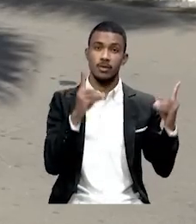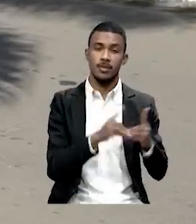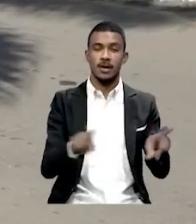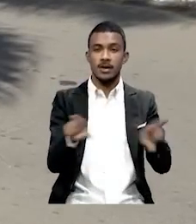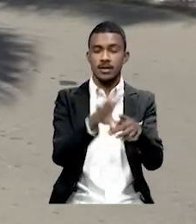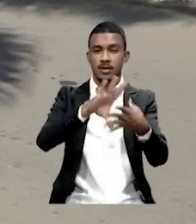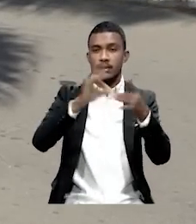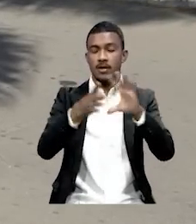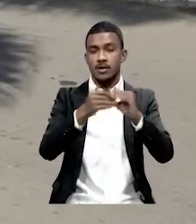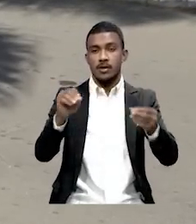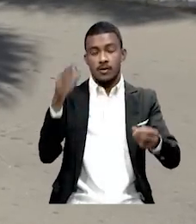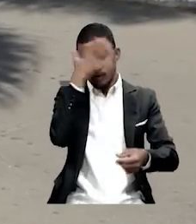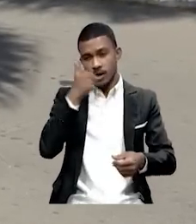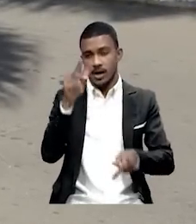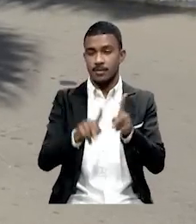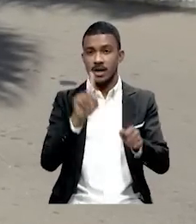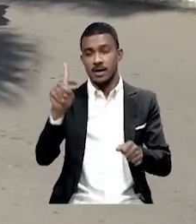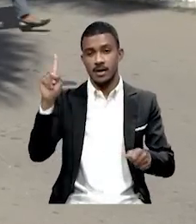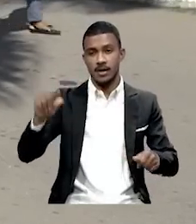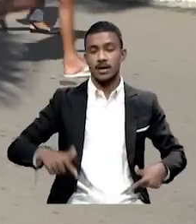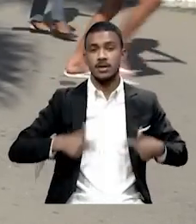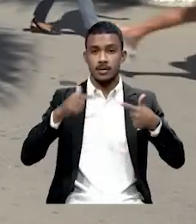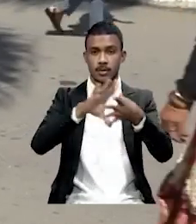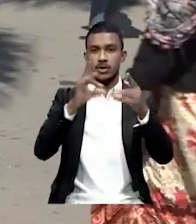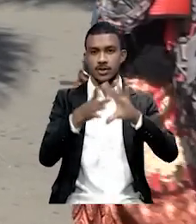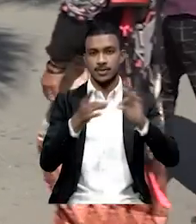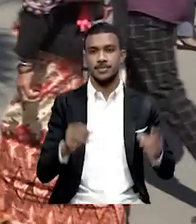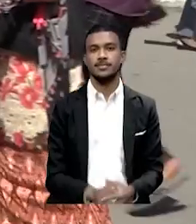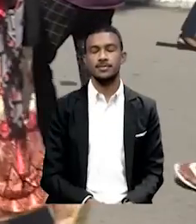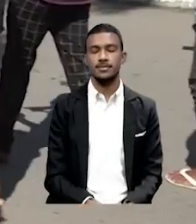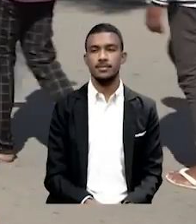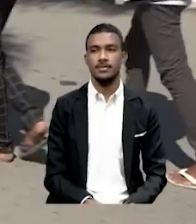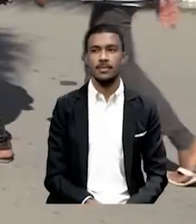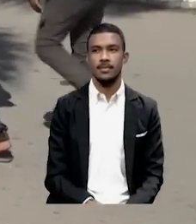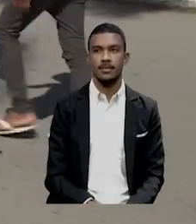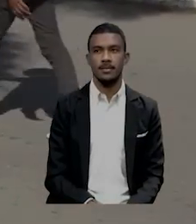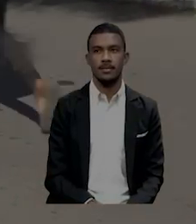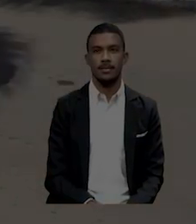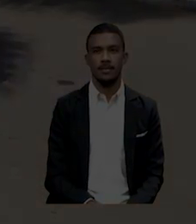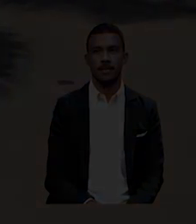furak ba ema ideidek na historia Moris. Equipa cobertura, Gemen.